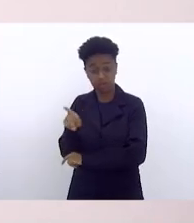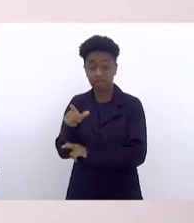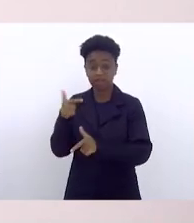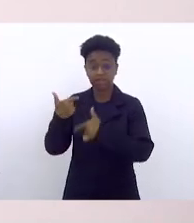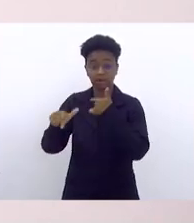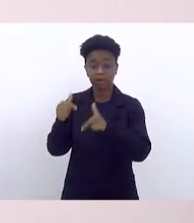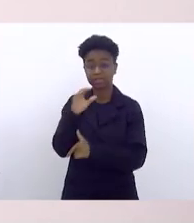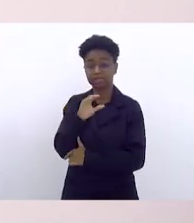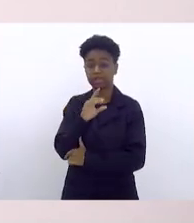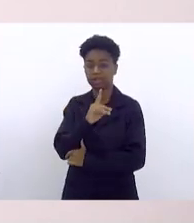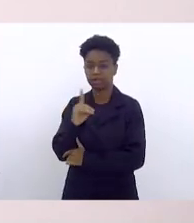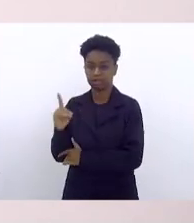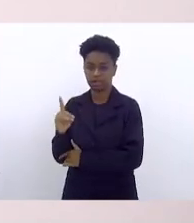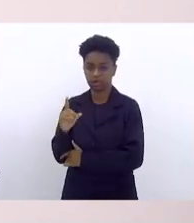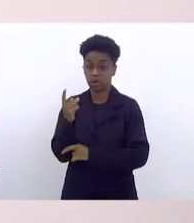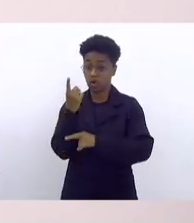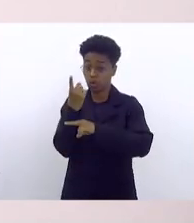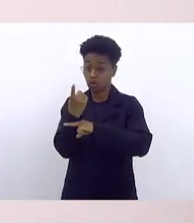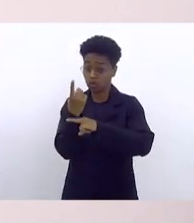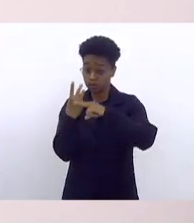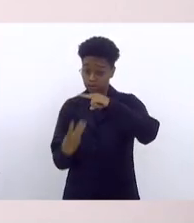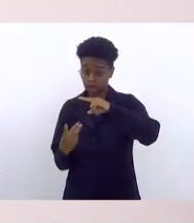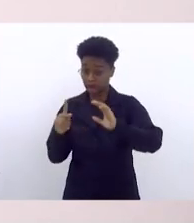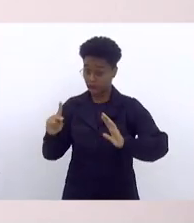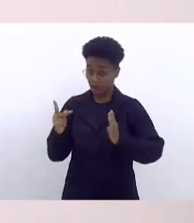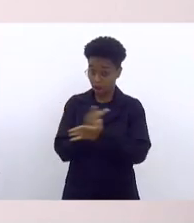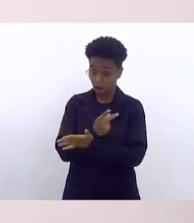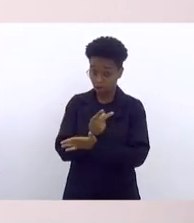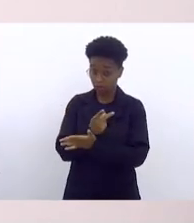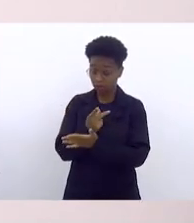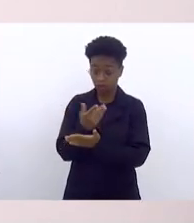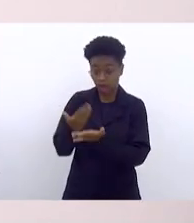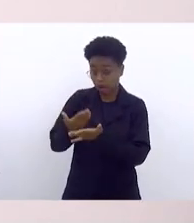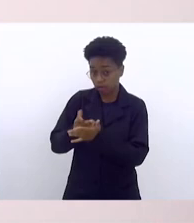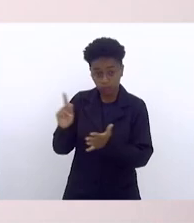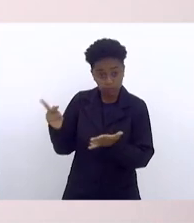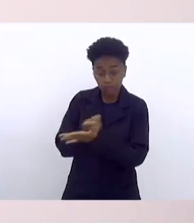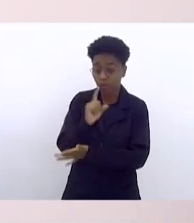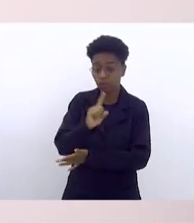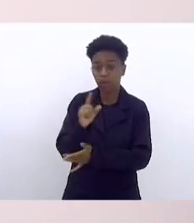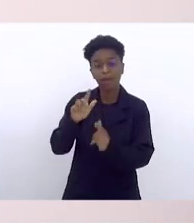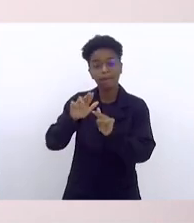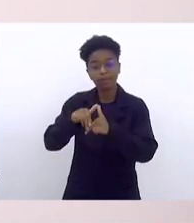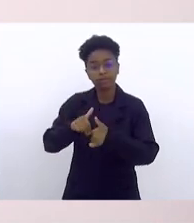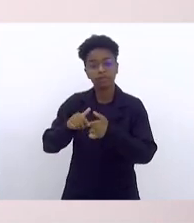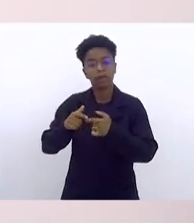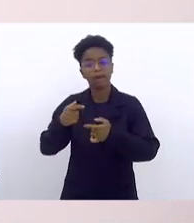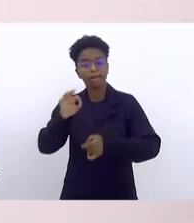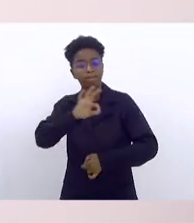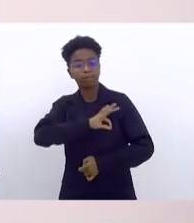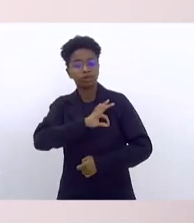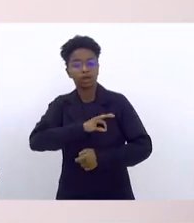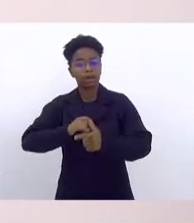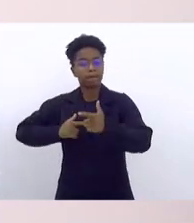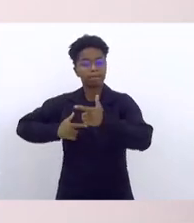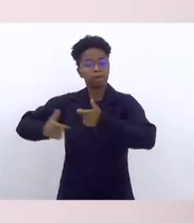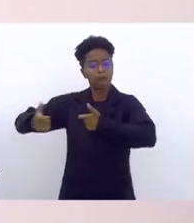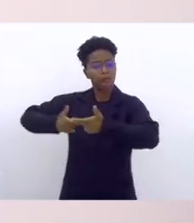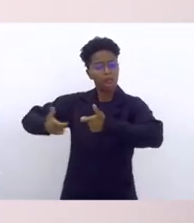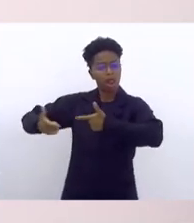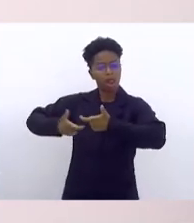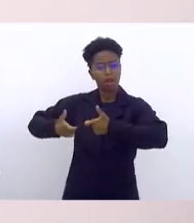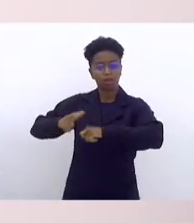onde um terço das aulas não aconteceram em virtude de operações policiais em horário escolar